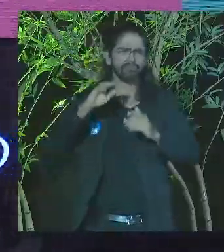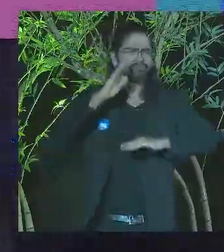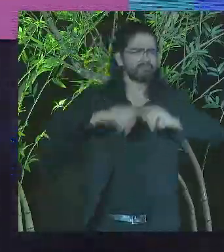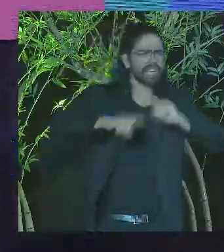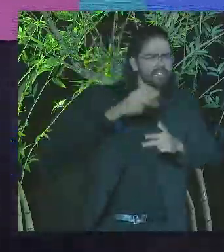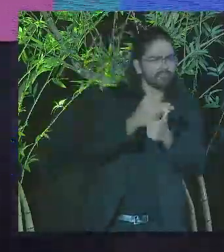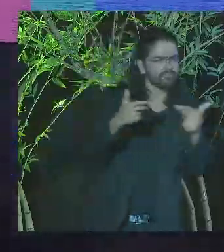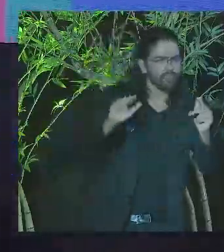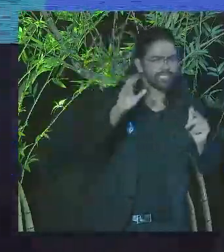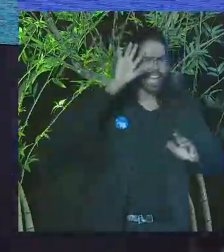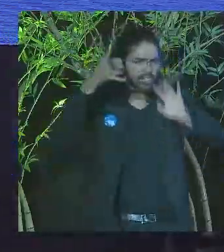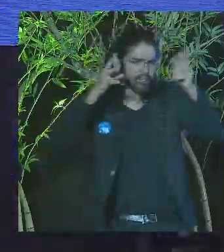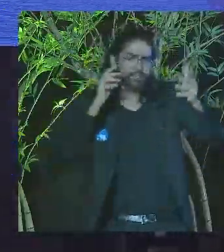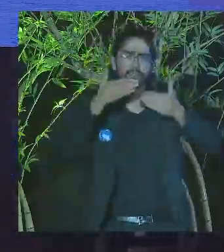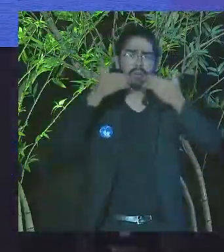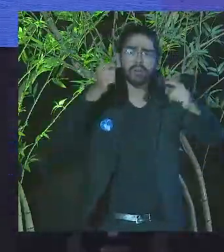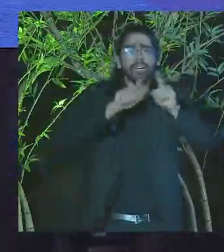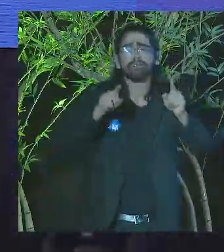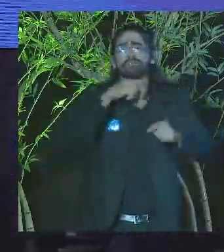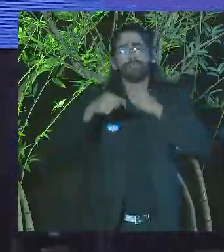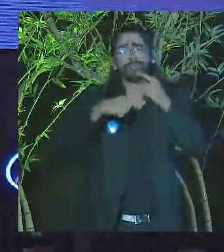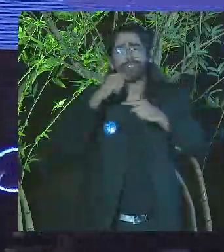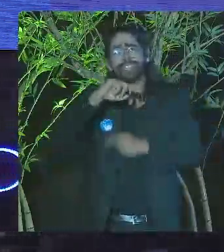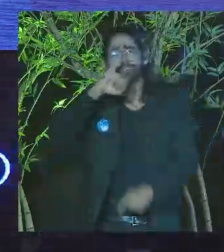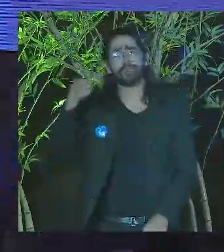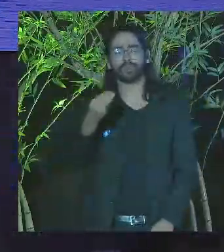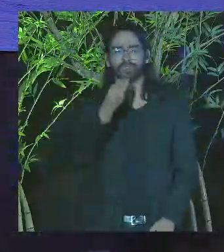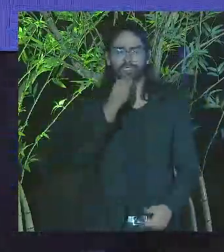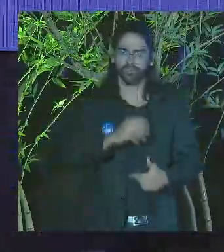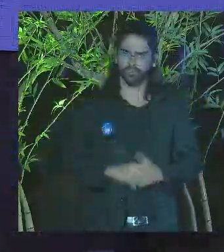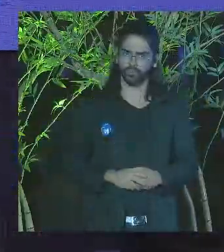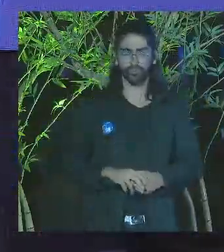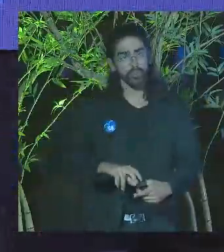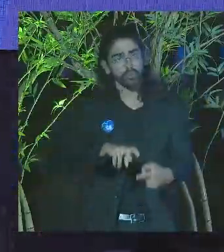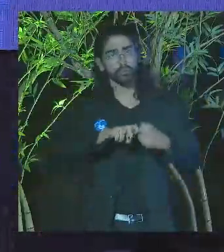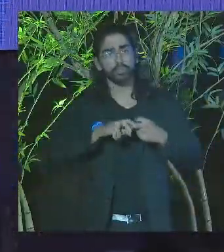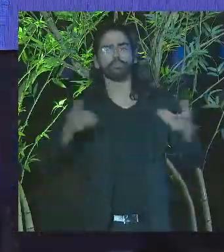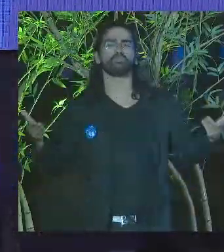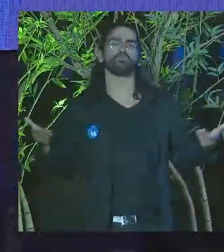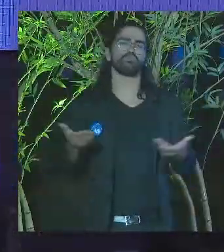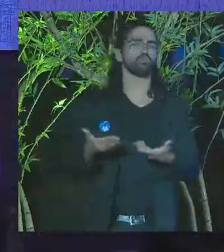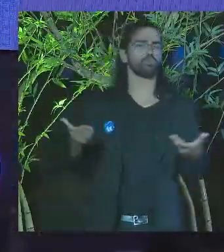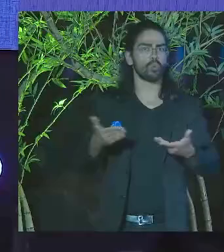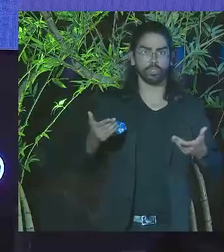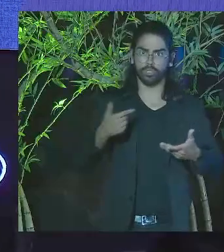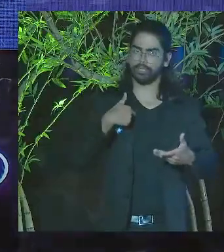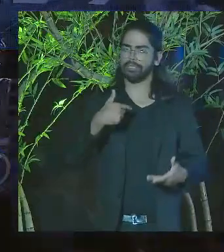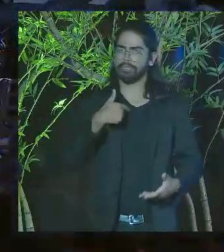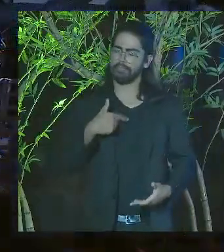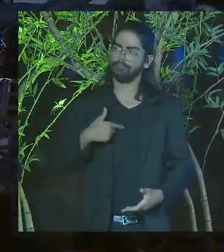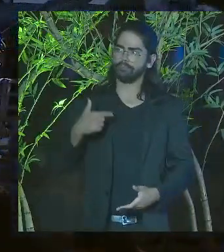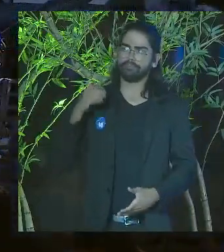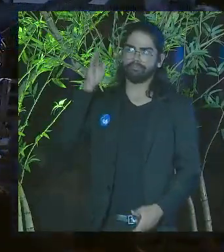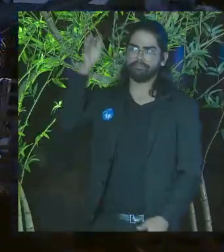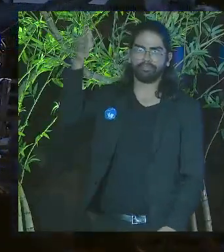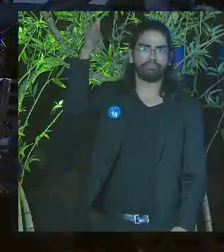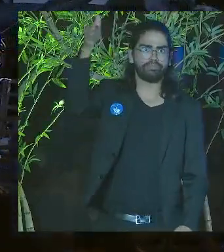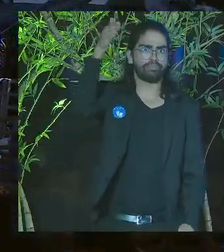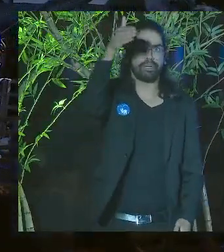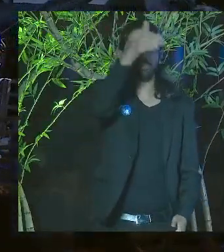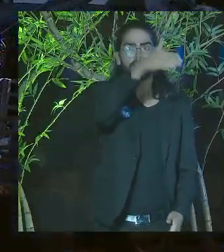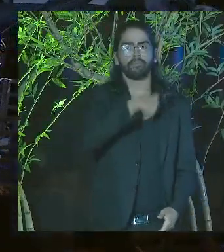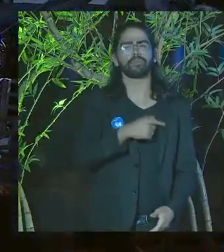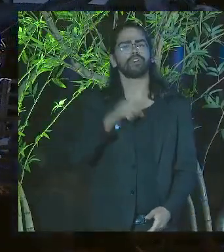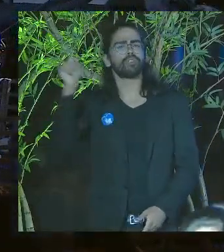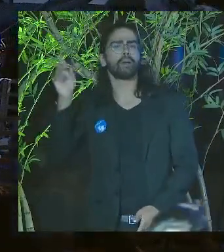um futuro melhor. Então, qualquer movimento, poder estar aqui depois de uma maratona, né, eu saí de